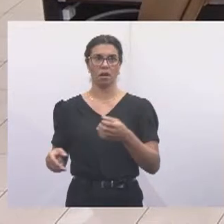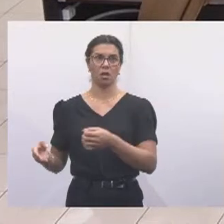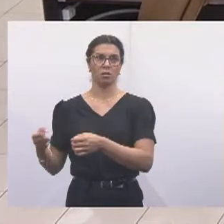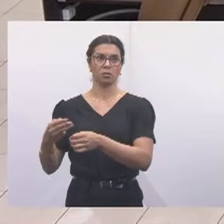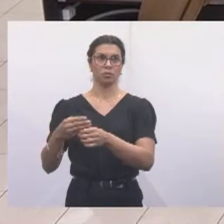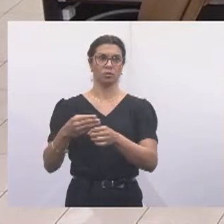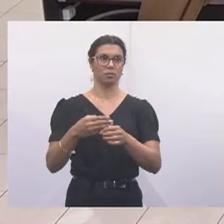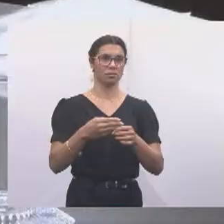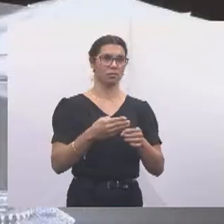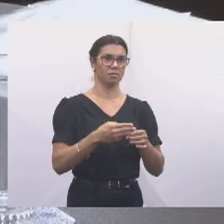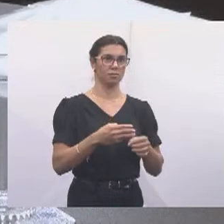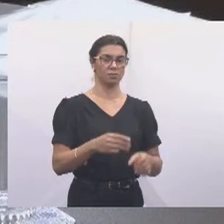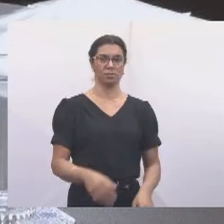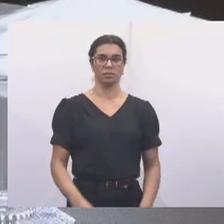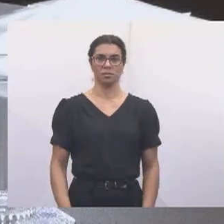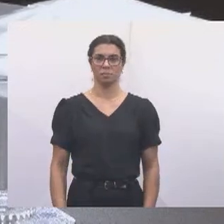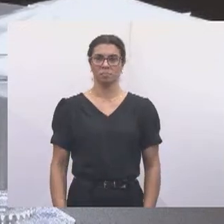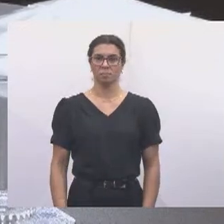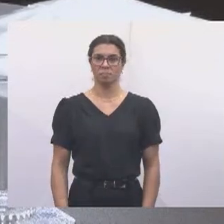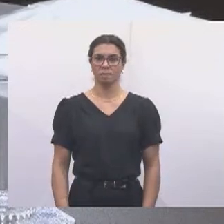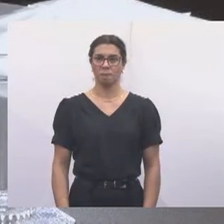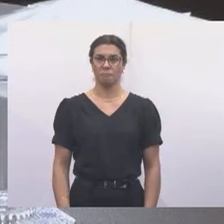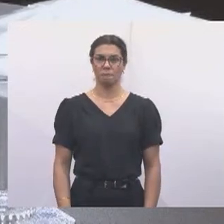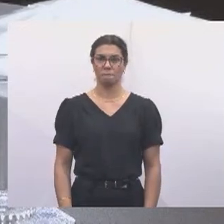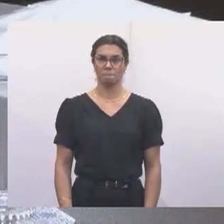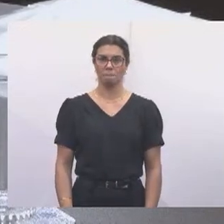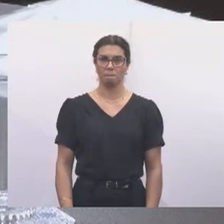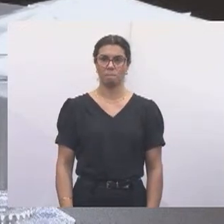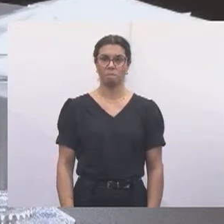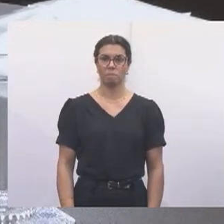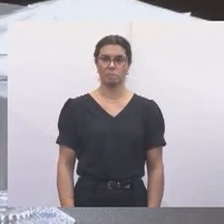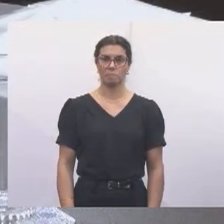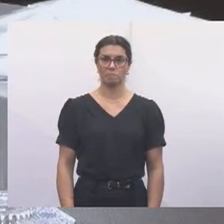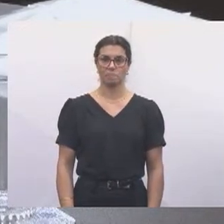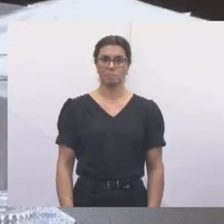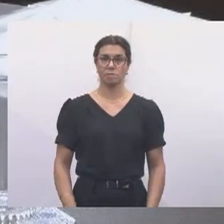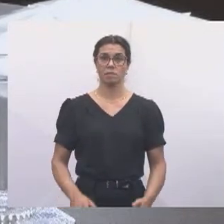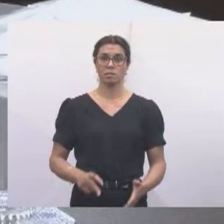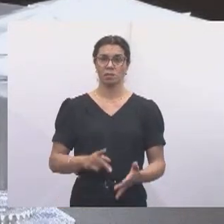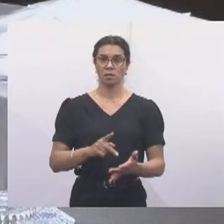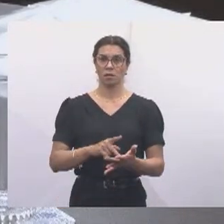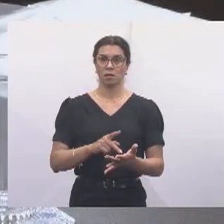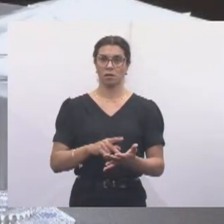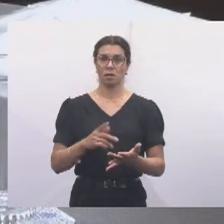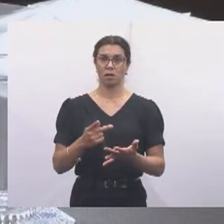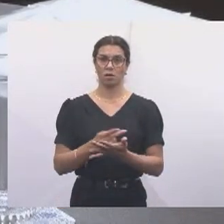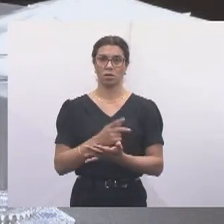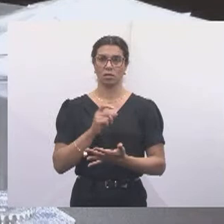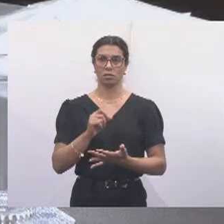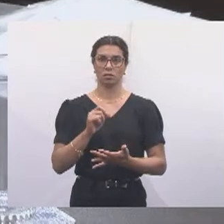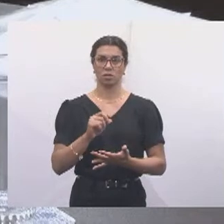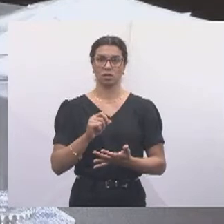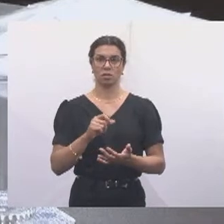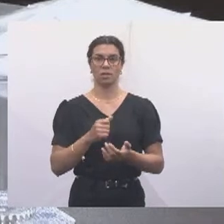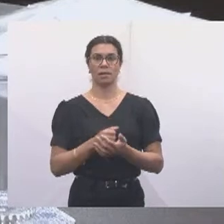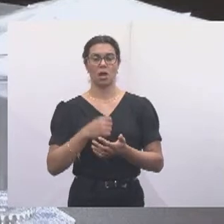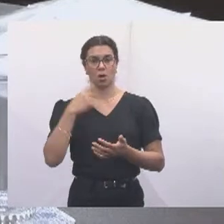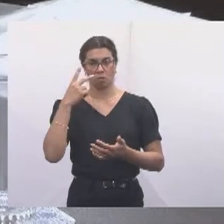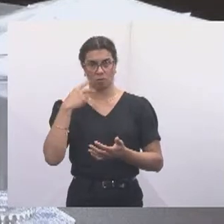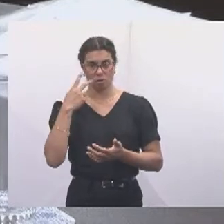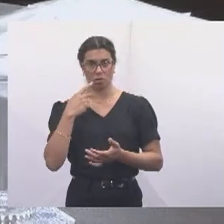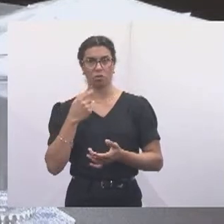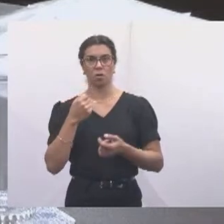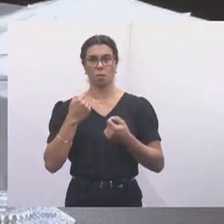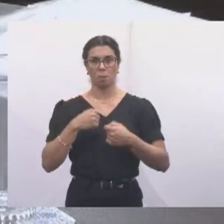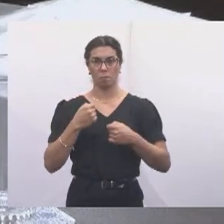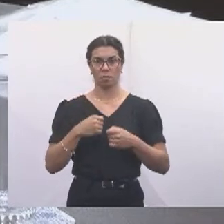prevê esse dispositivo, que realmente fala que o vereador, ele tem que se afastar, quer dizer, o vereador tem que afastar